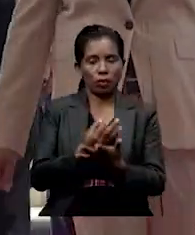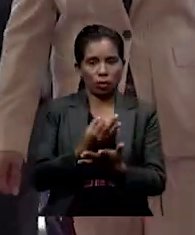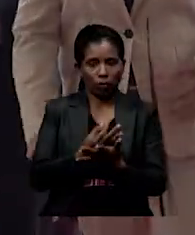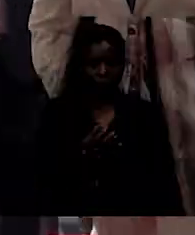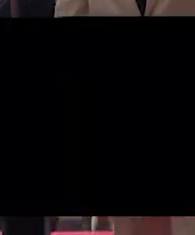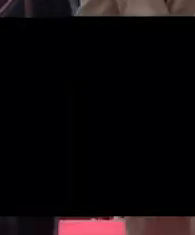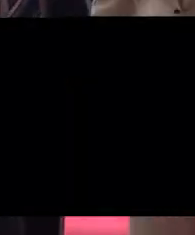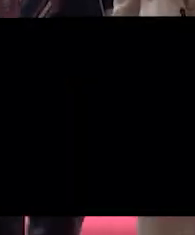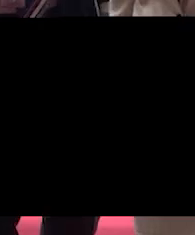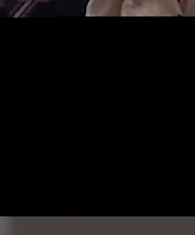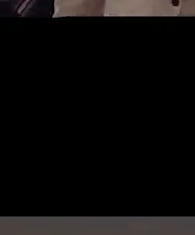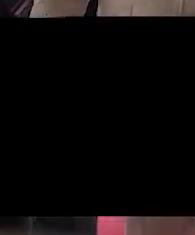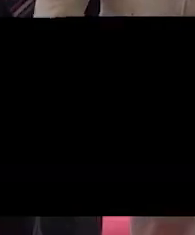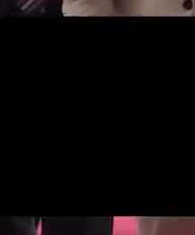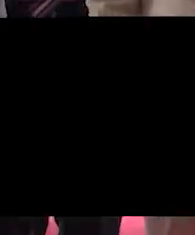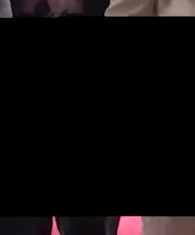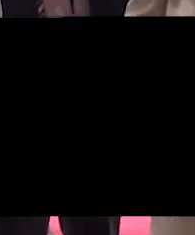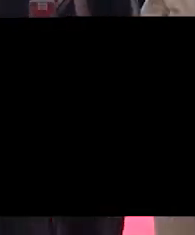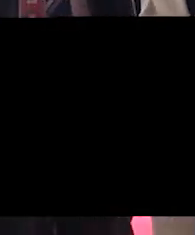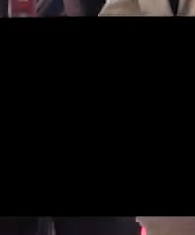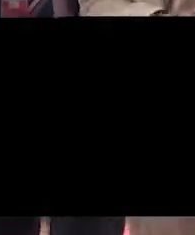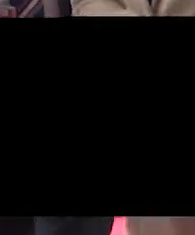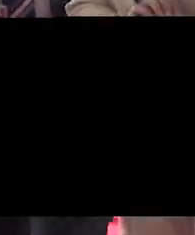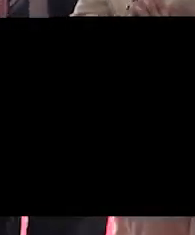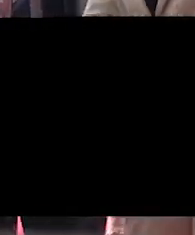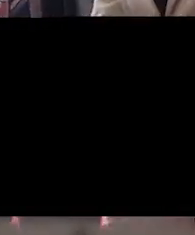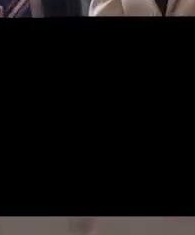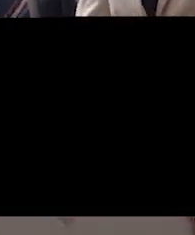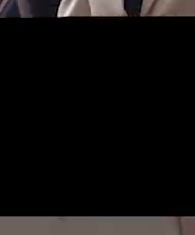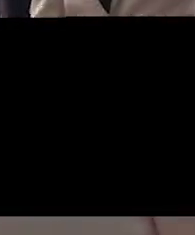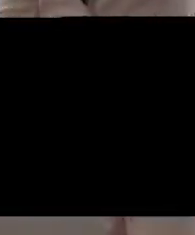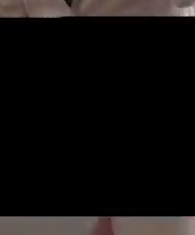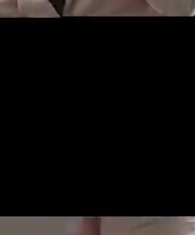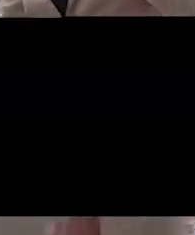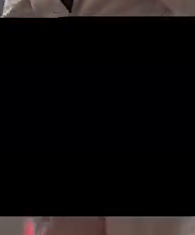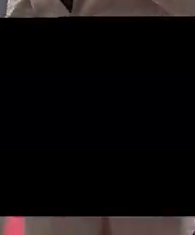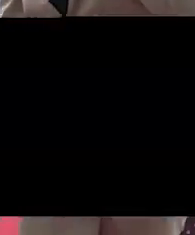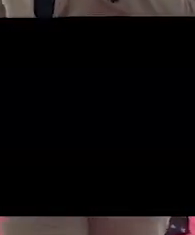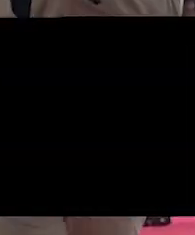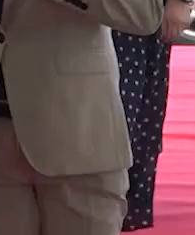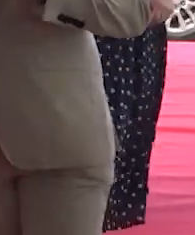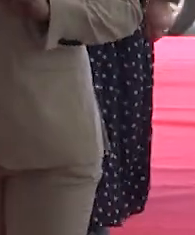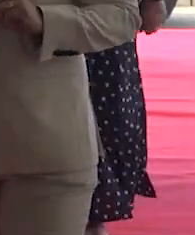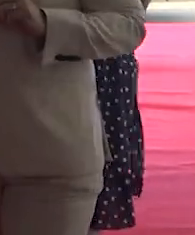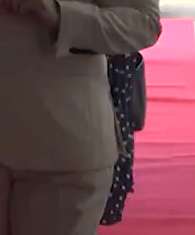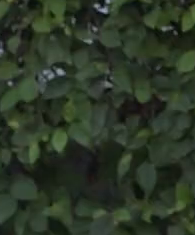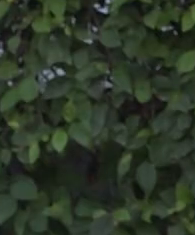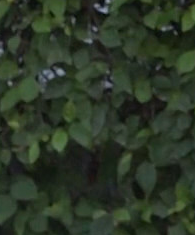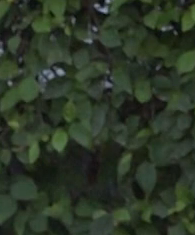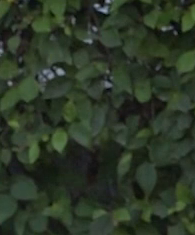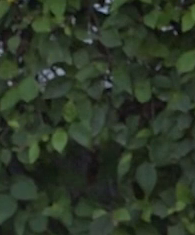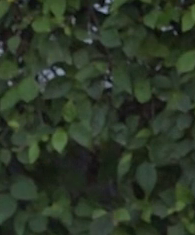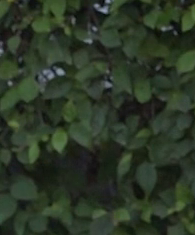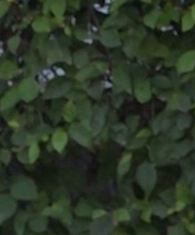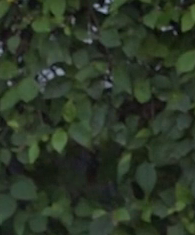ato financia programa Bolsa da Mãe, Zera Sanfon, e na Nisingrua, Programa Nacional de Desenvolvimento Suco, KPNDS,